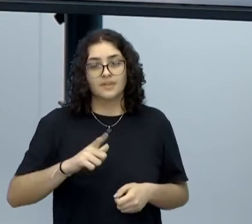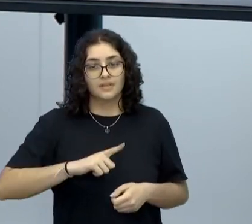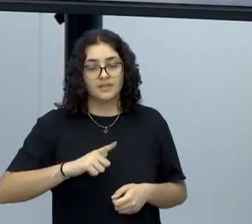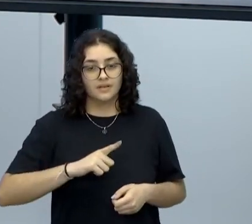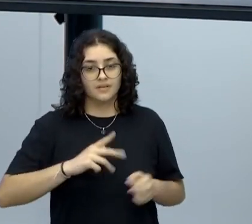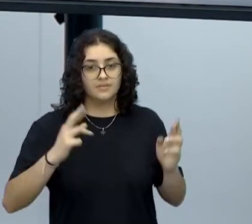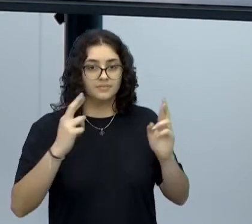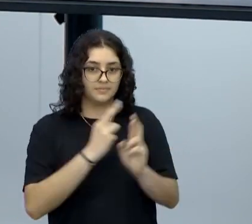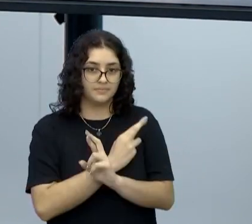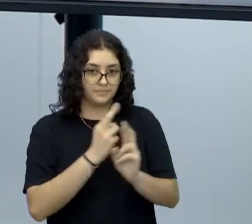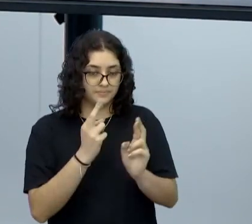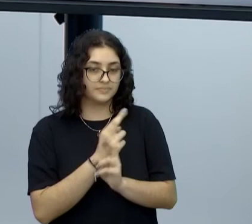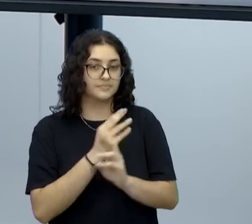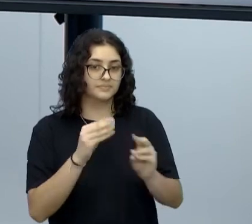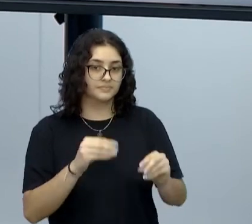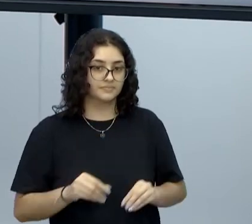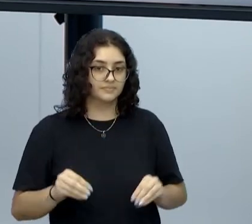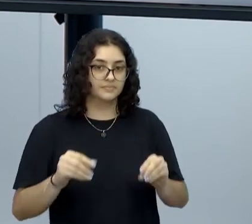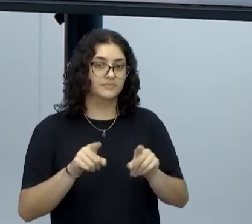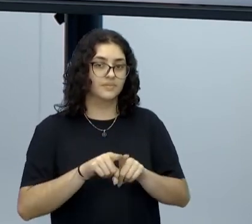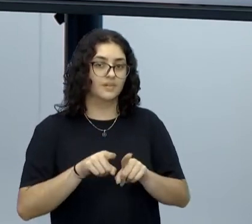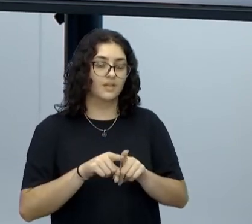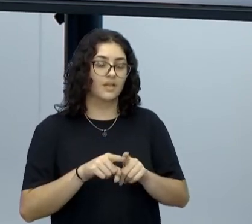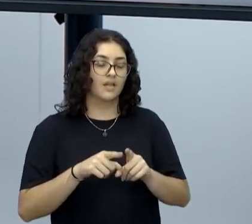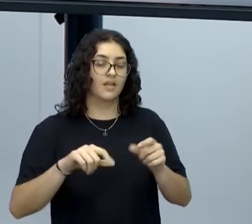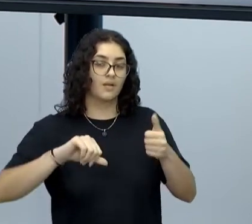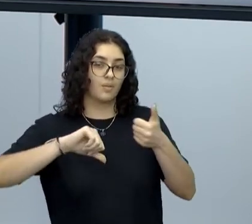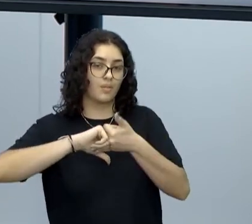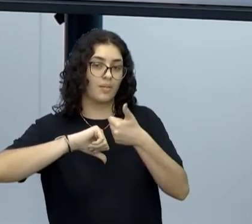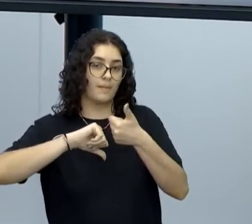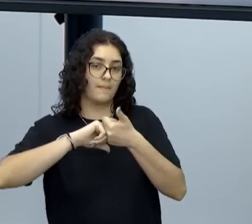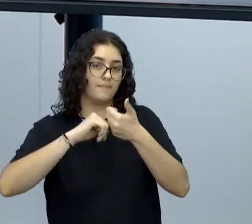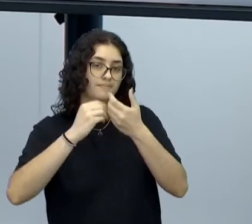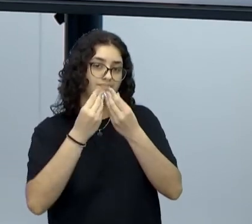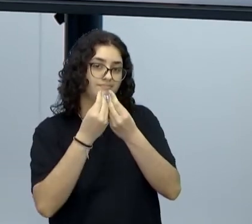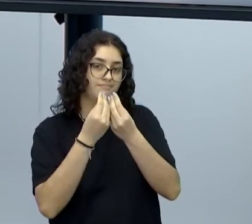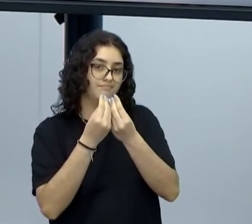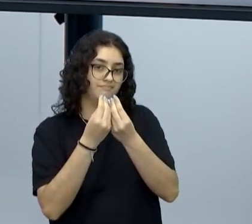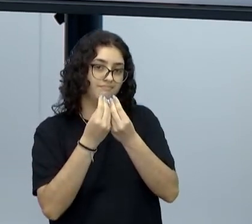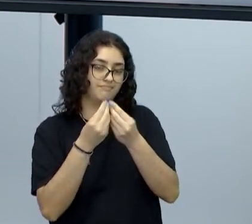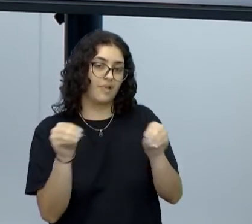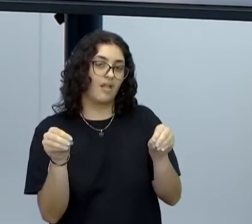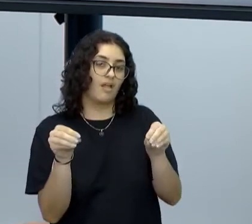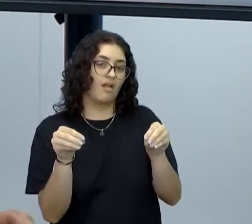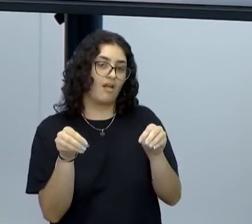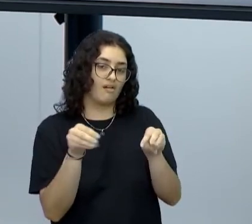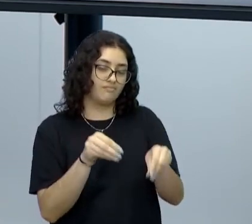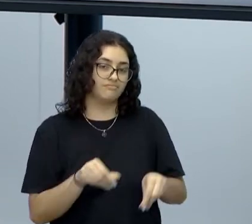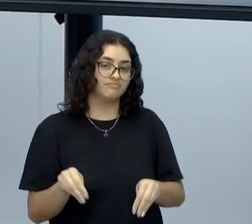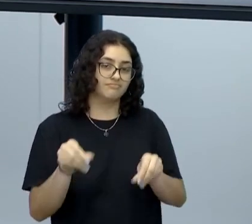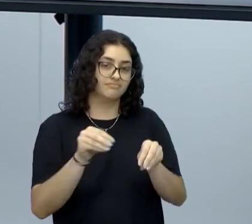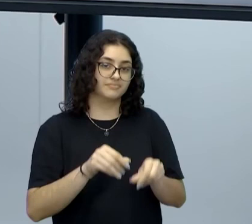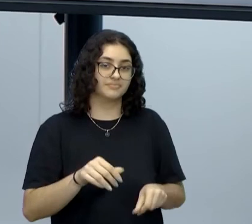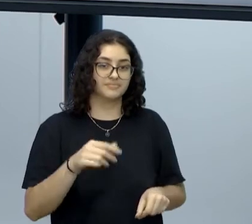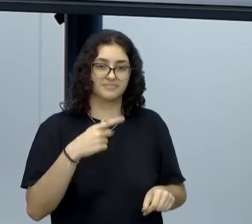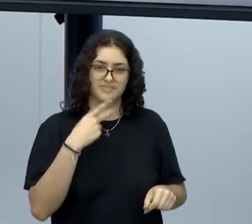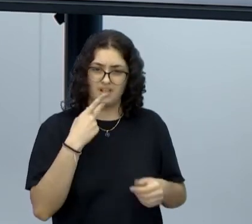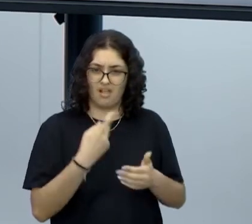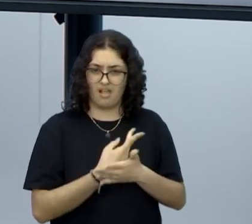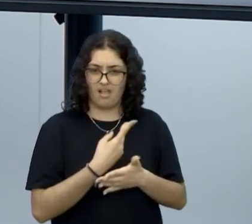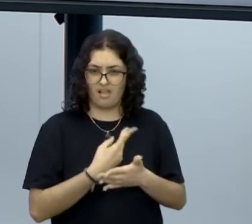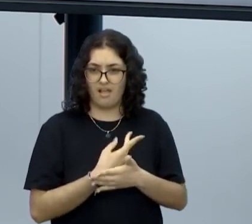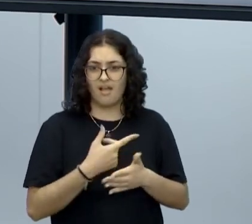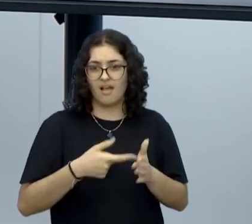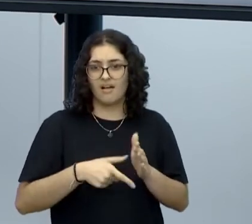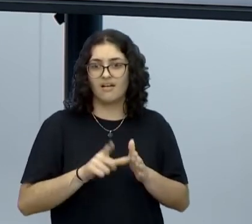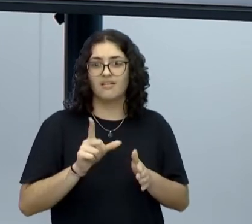aí a relação do solo e a perda de qualidade desse solo, né? Se eu falei errado